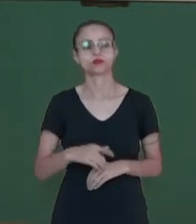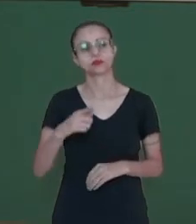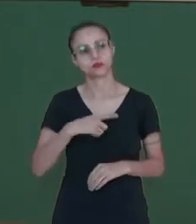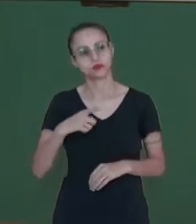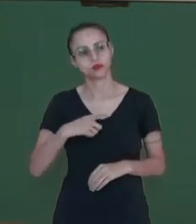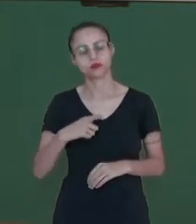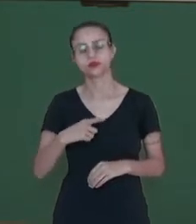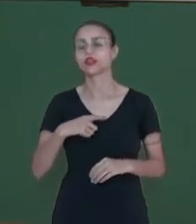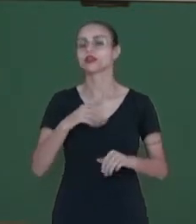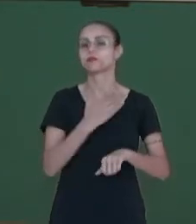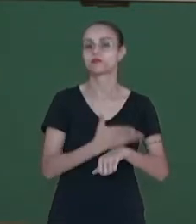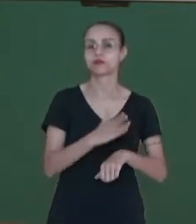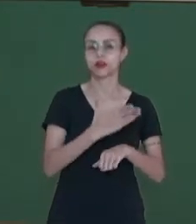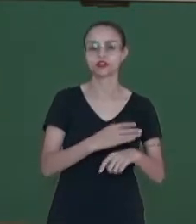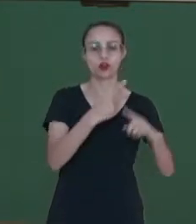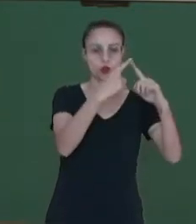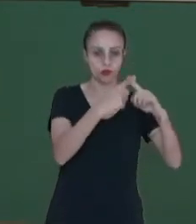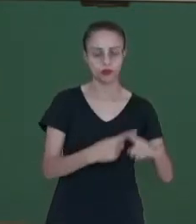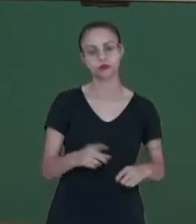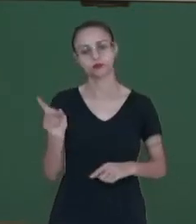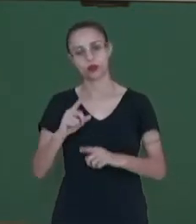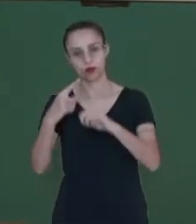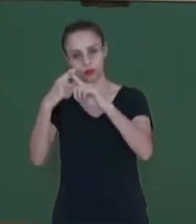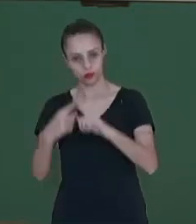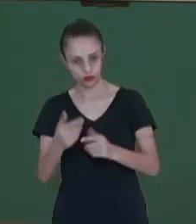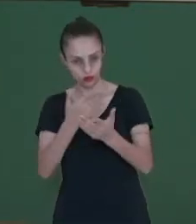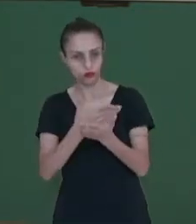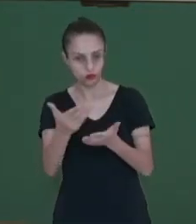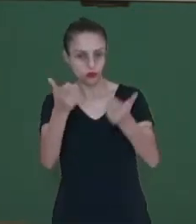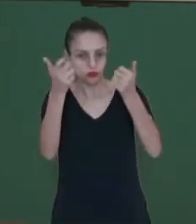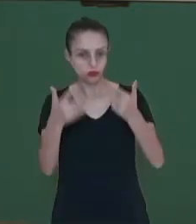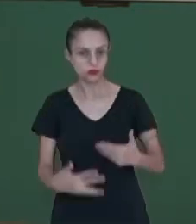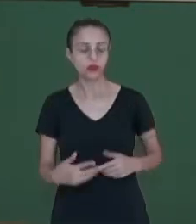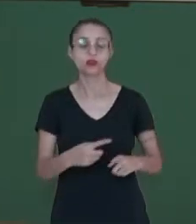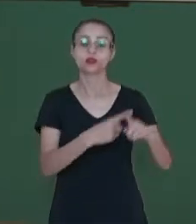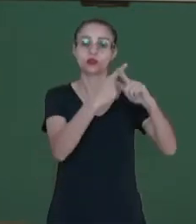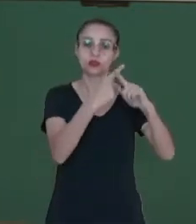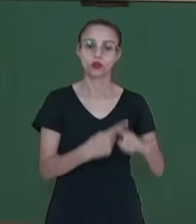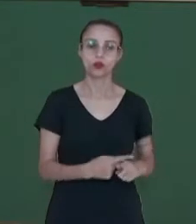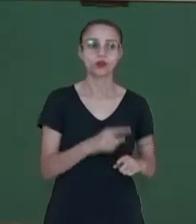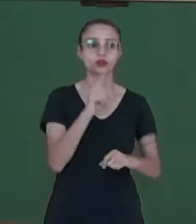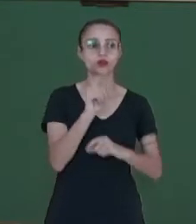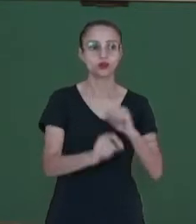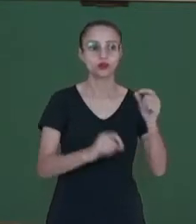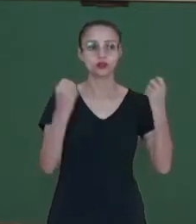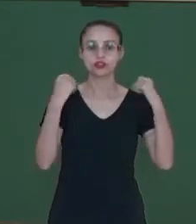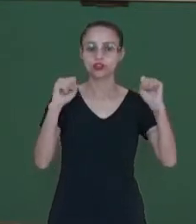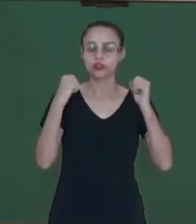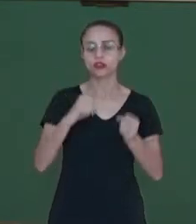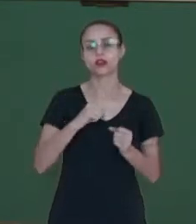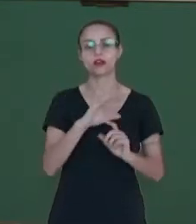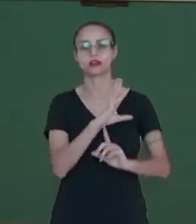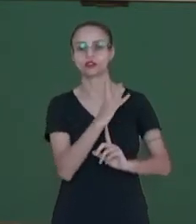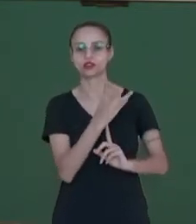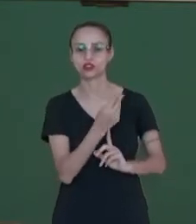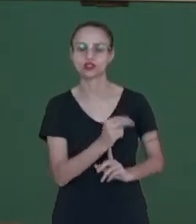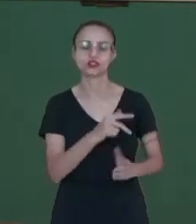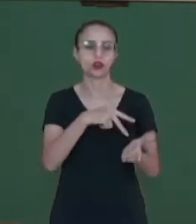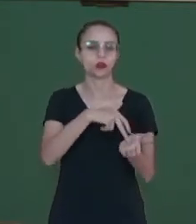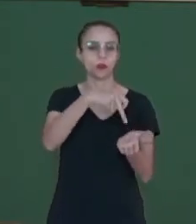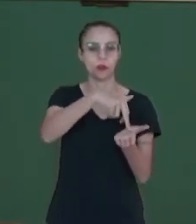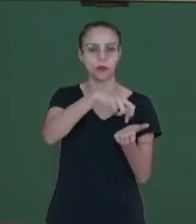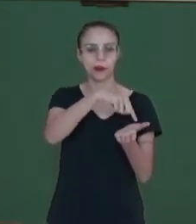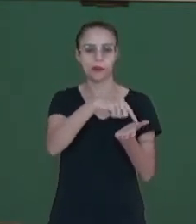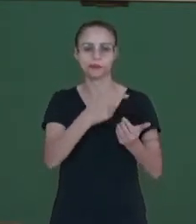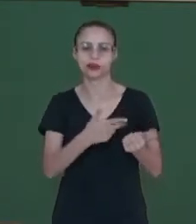atividades competitivas e não competitivas, como a gente falou lá no começo, né? As competitivas são as ginásticas artísticas, ginástica